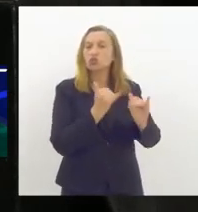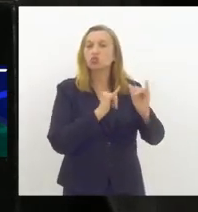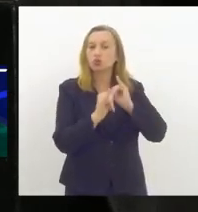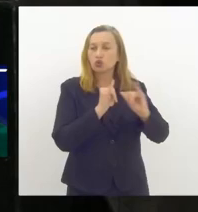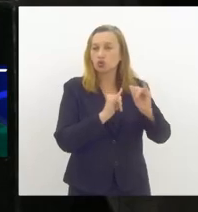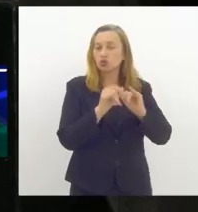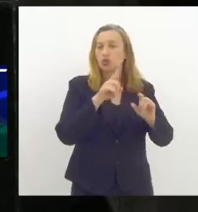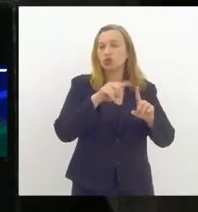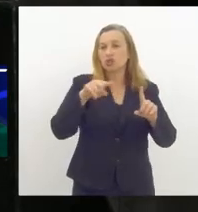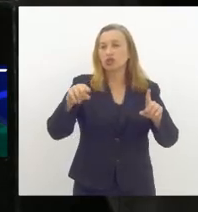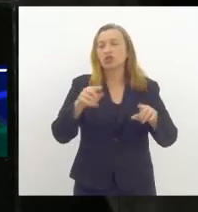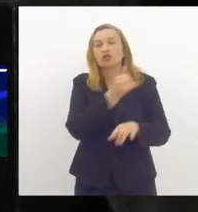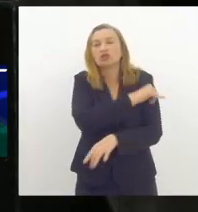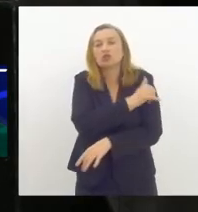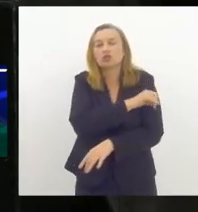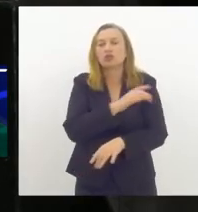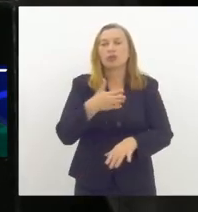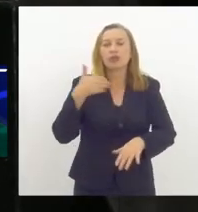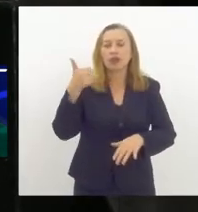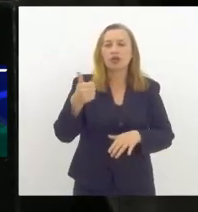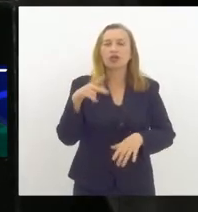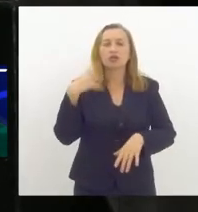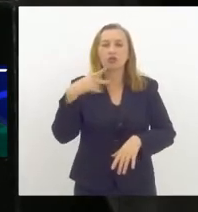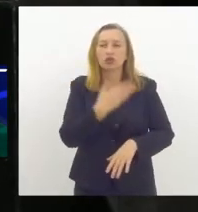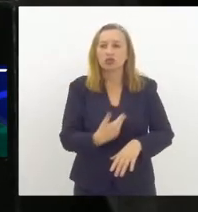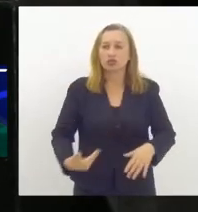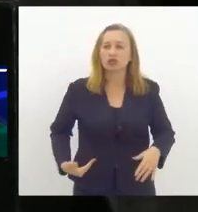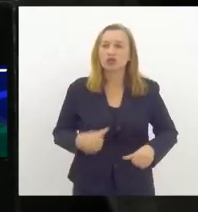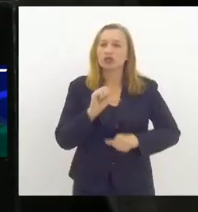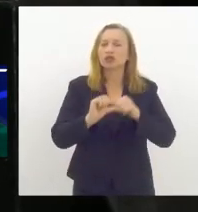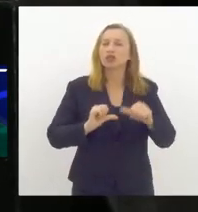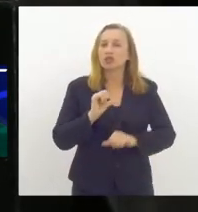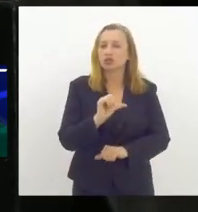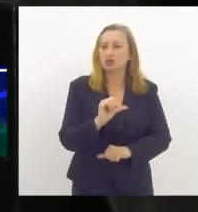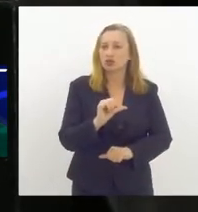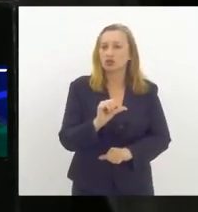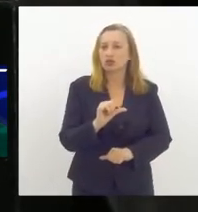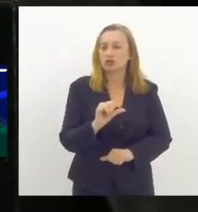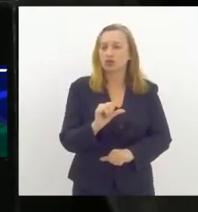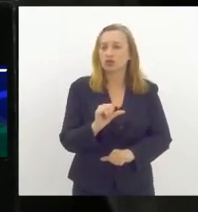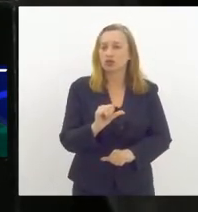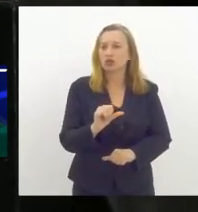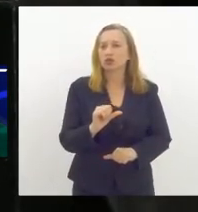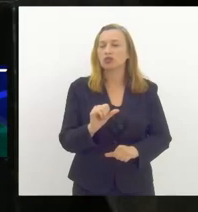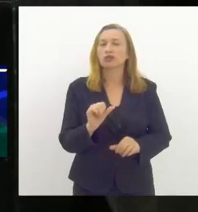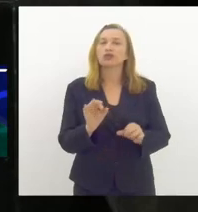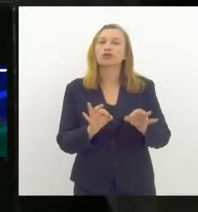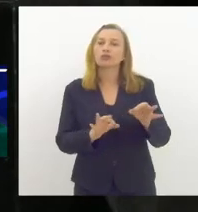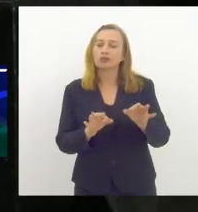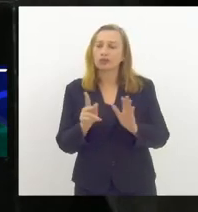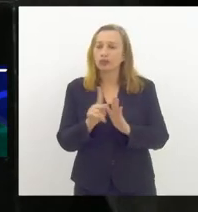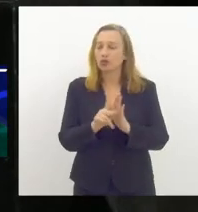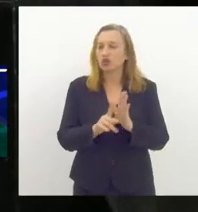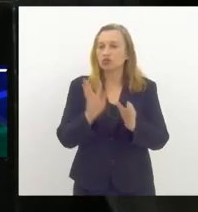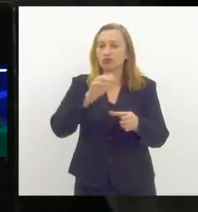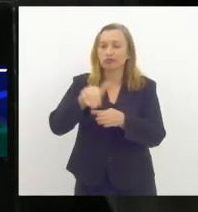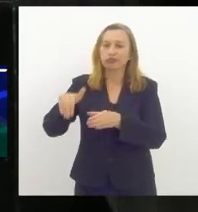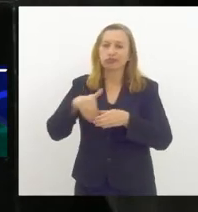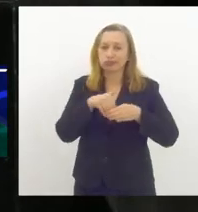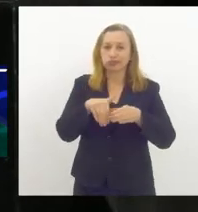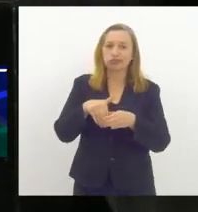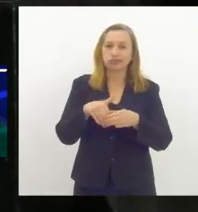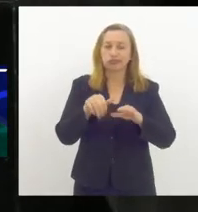estatísticas e para fundamentais políticas públicas para transformá-lo em um Executor de projetos eleitoreiros